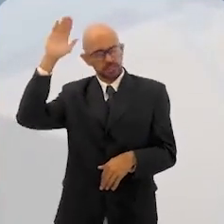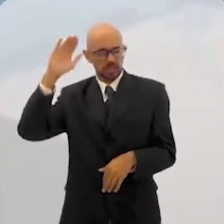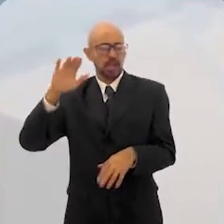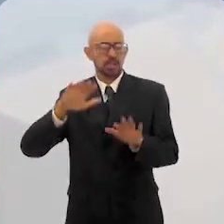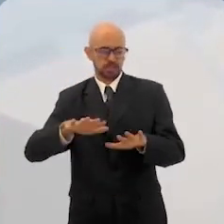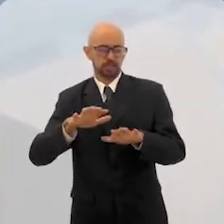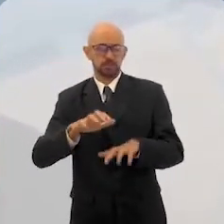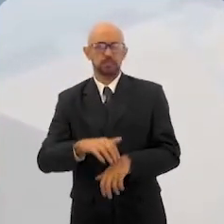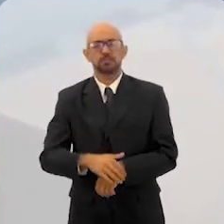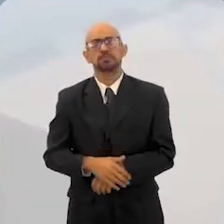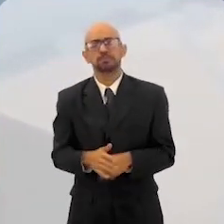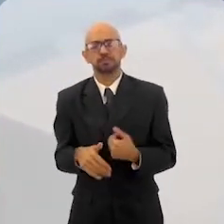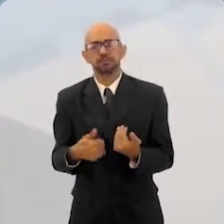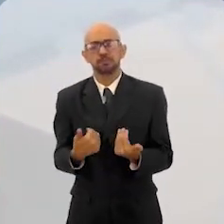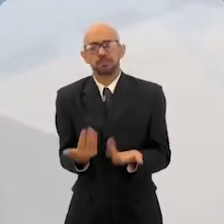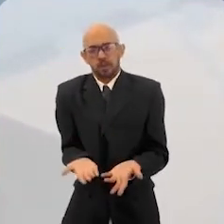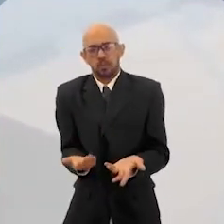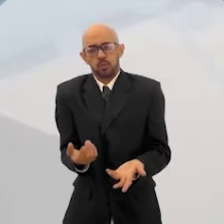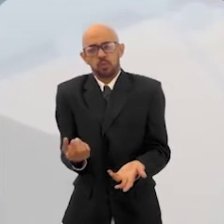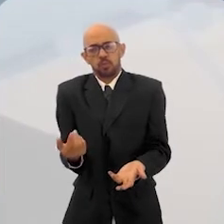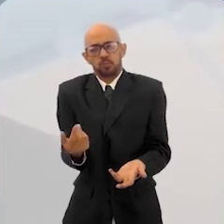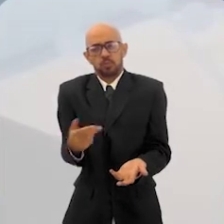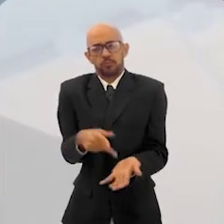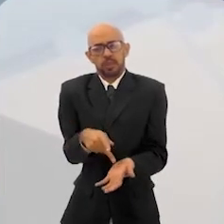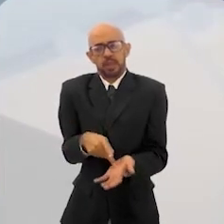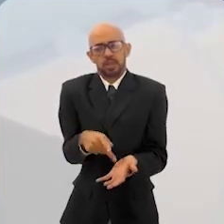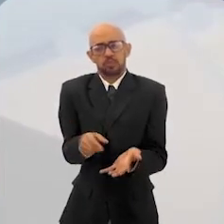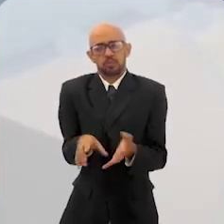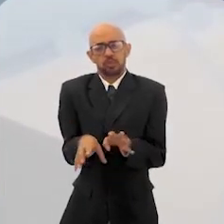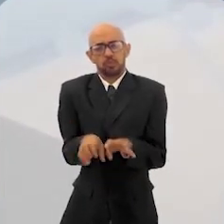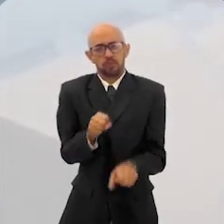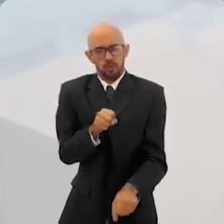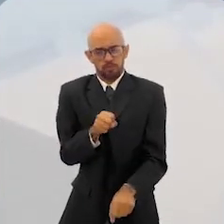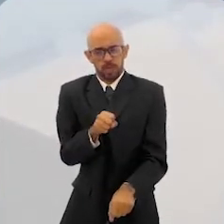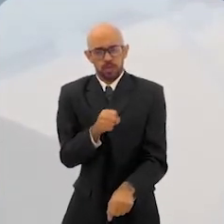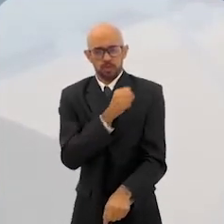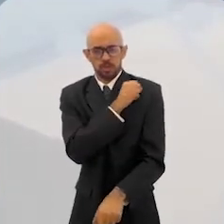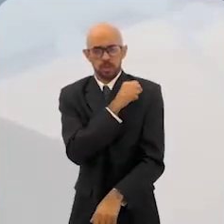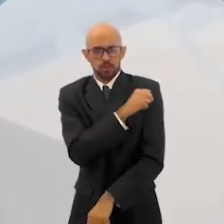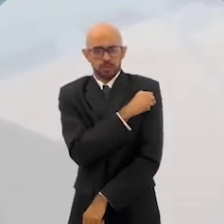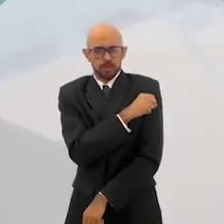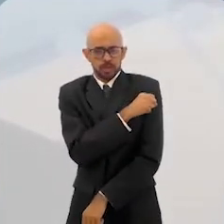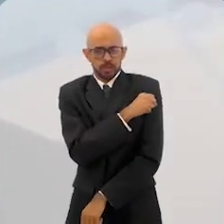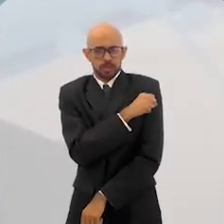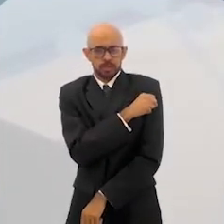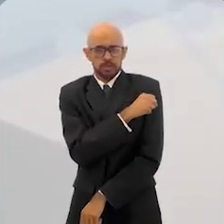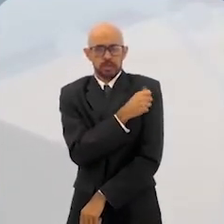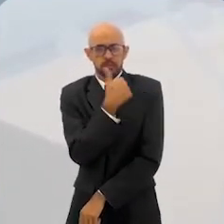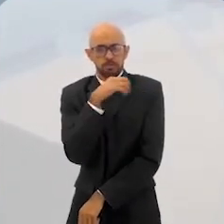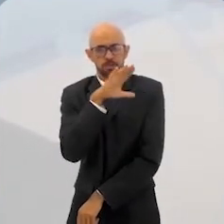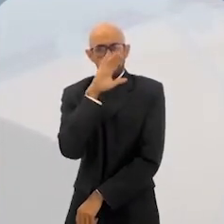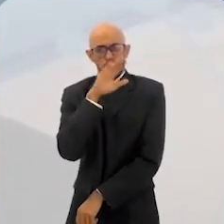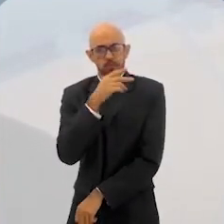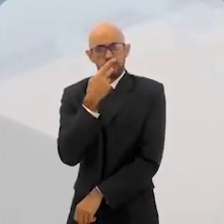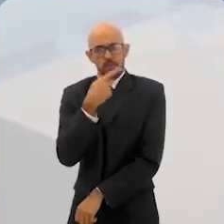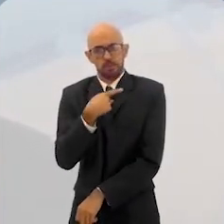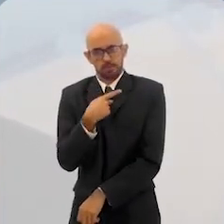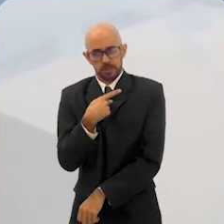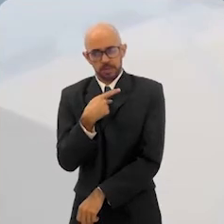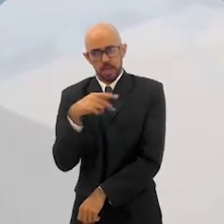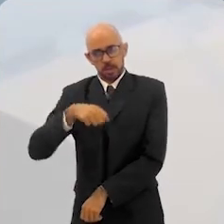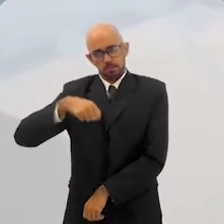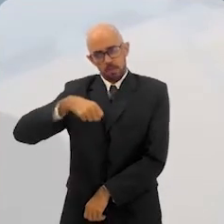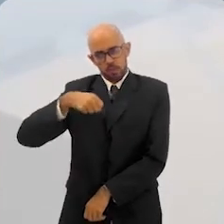químico. Eu, na verdade, quando eu terminei o ensino fundamental, minha mãe falou assim: olha,